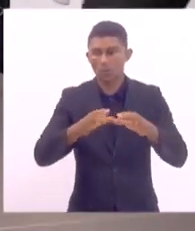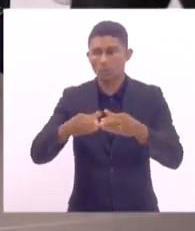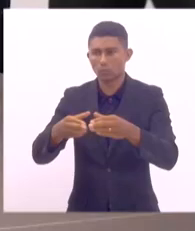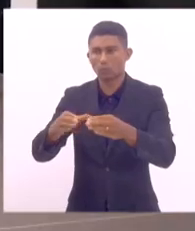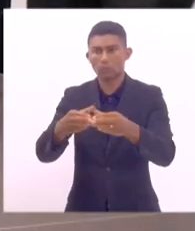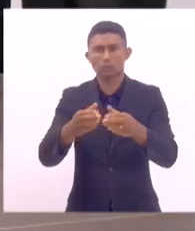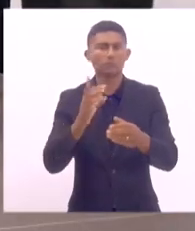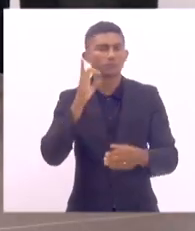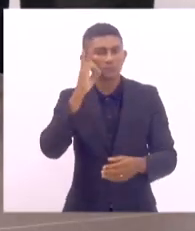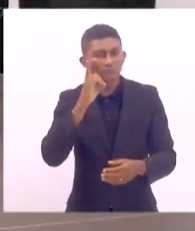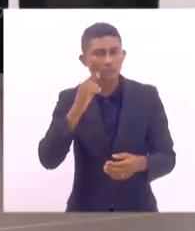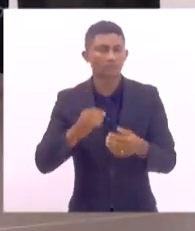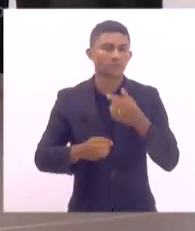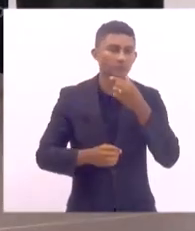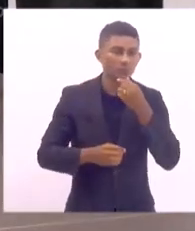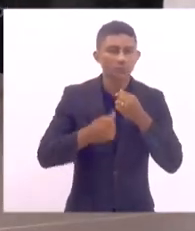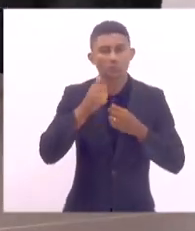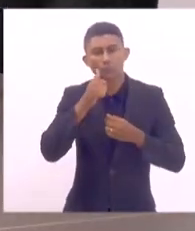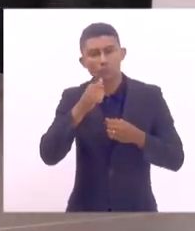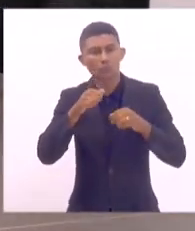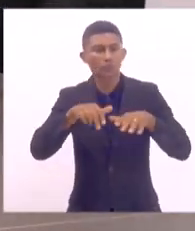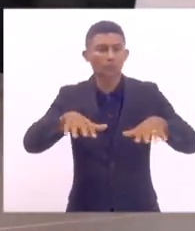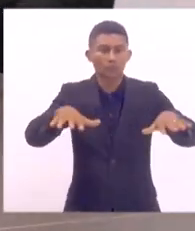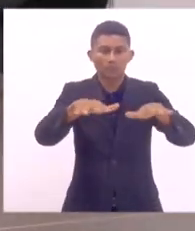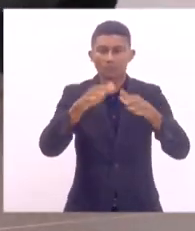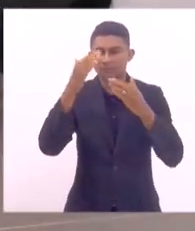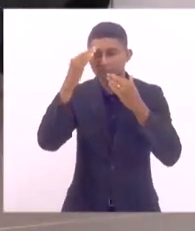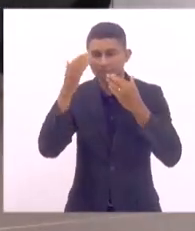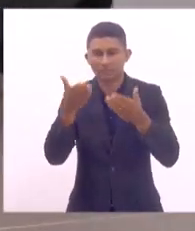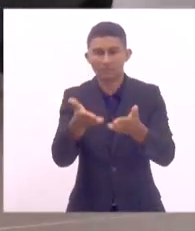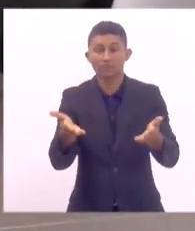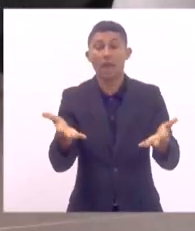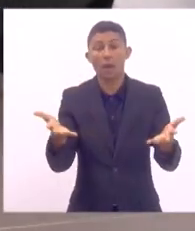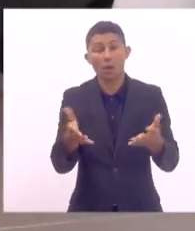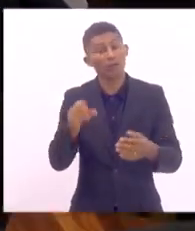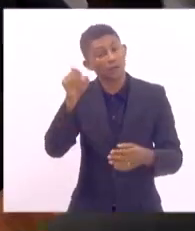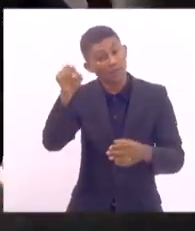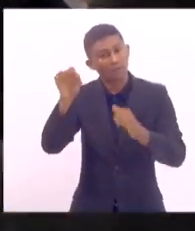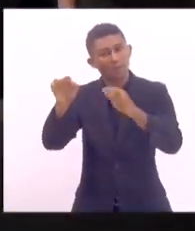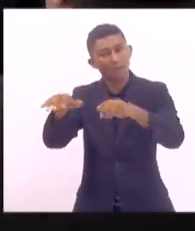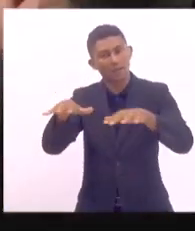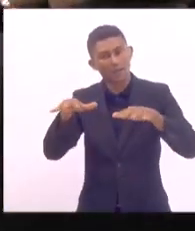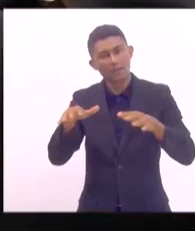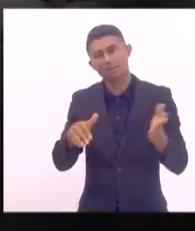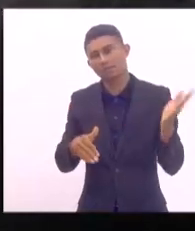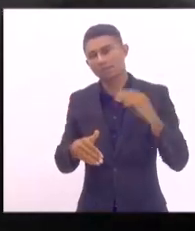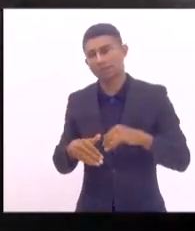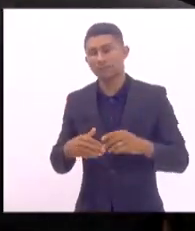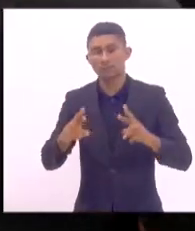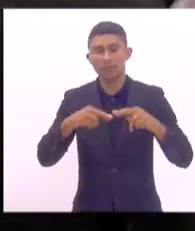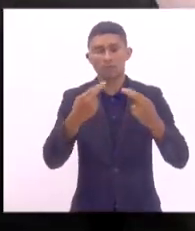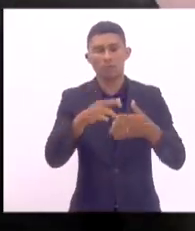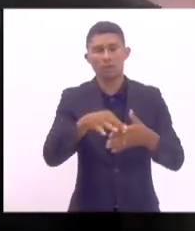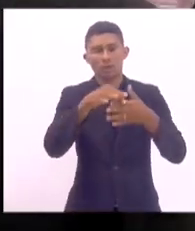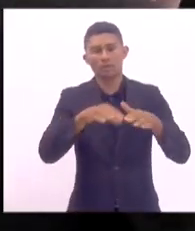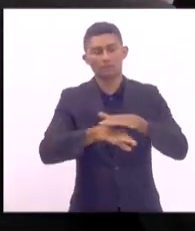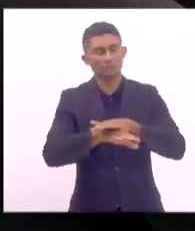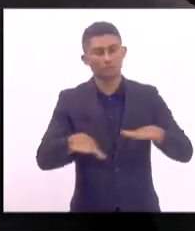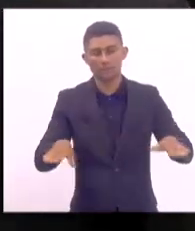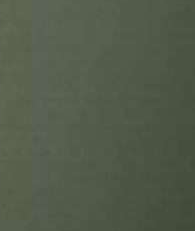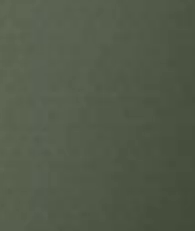às deputadas e deputados. Vamos para o plenário. Está encerrada a reunião de líderes.